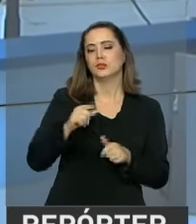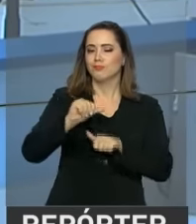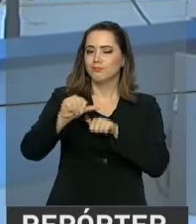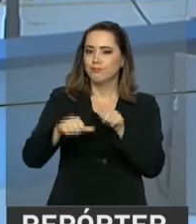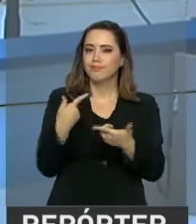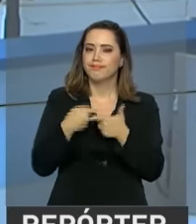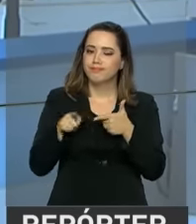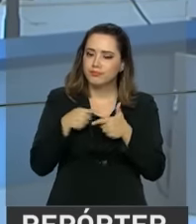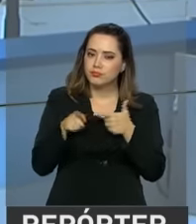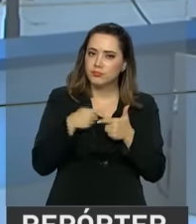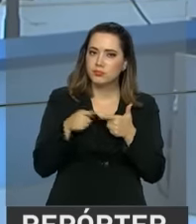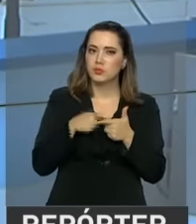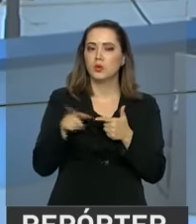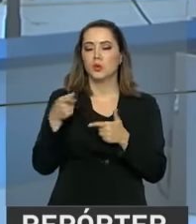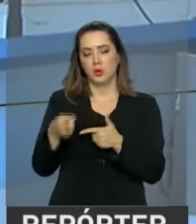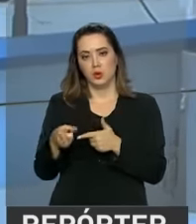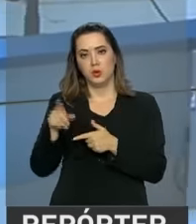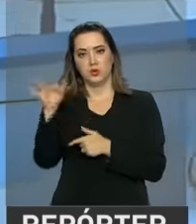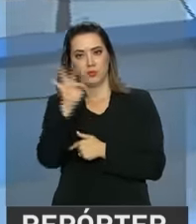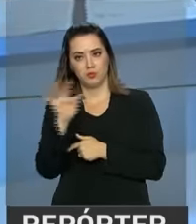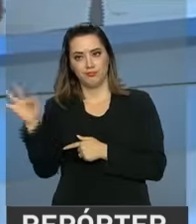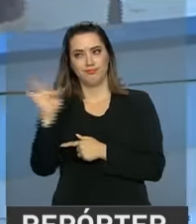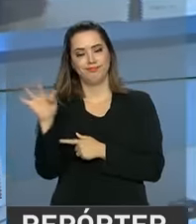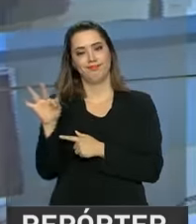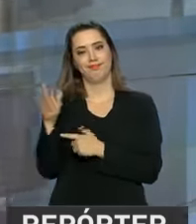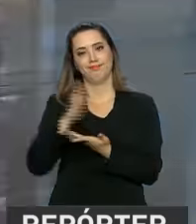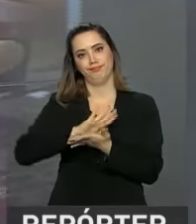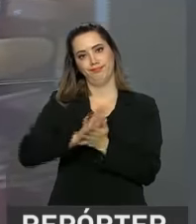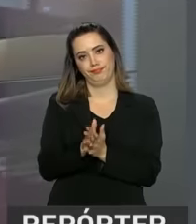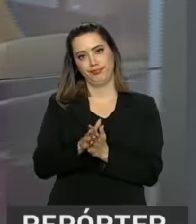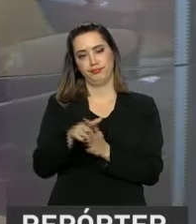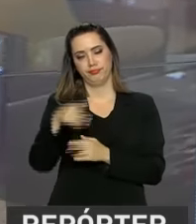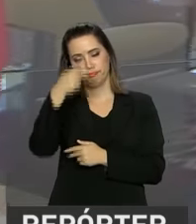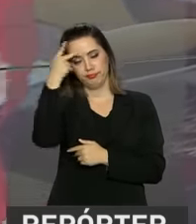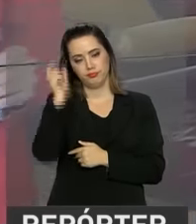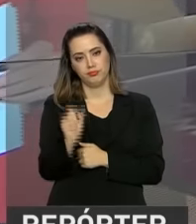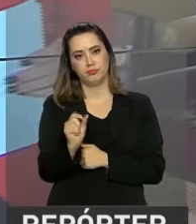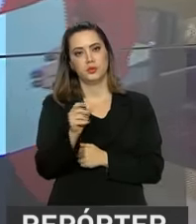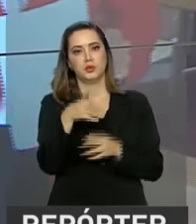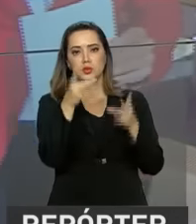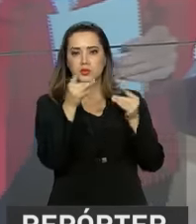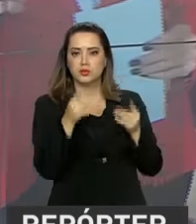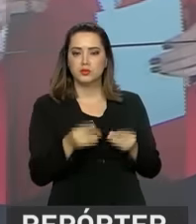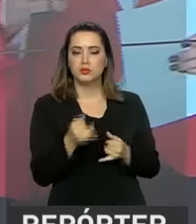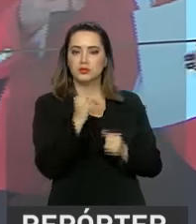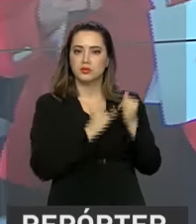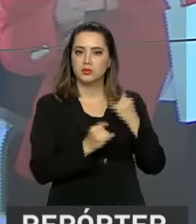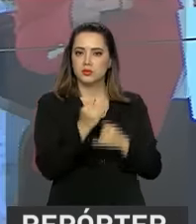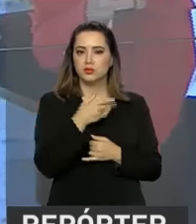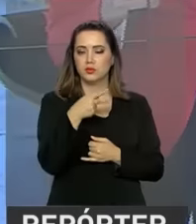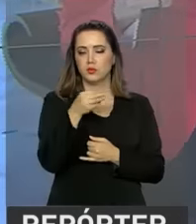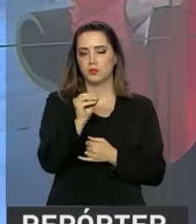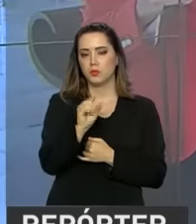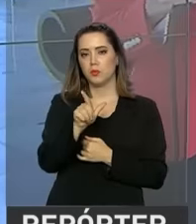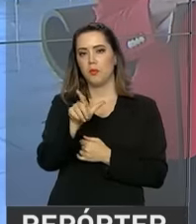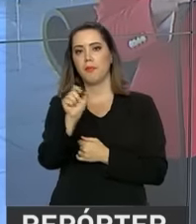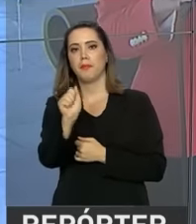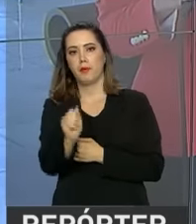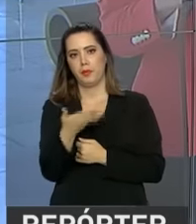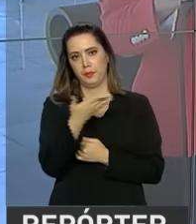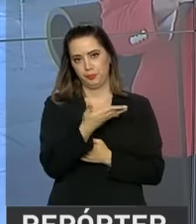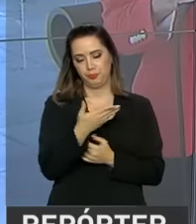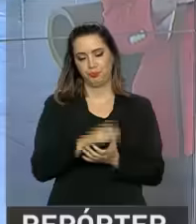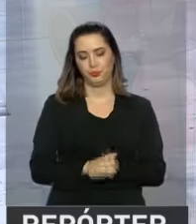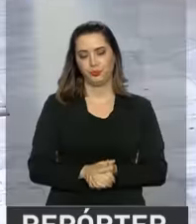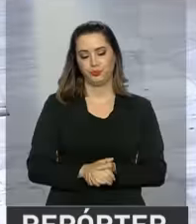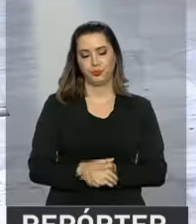de Nice, na França. Vamos voltar a conversar com a repórter Paola Deorte, que traz as informações ao vivo do Palácio do Planalto. Oi, Paola.